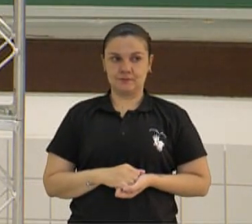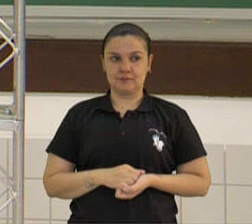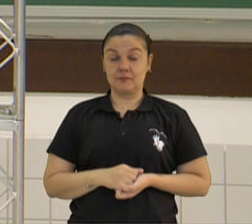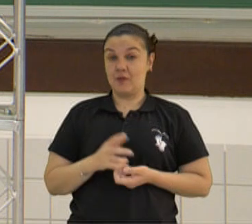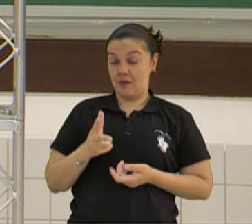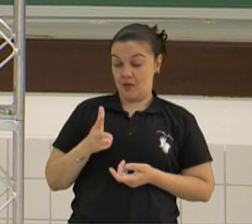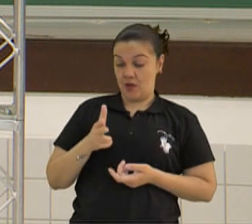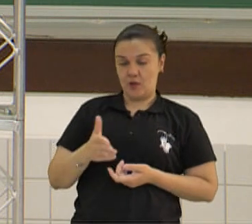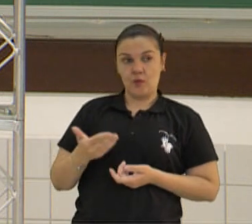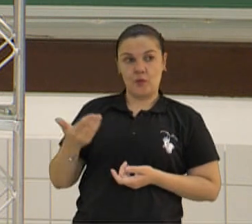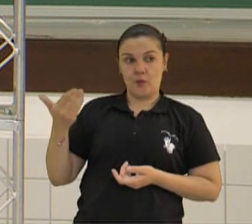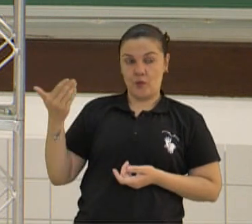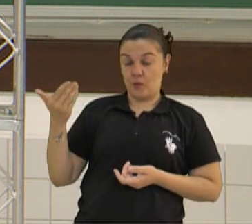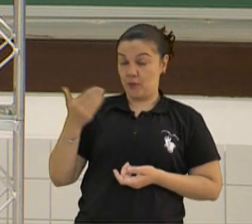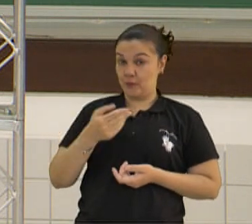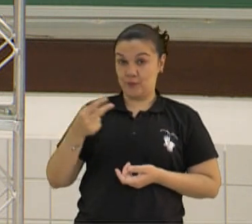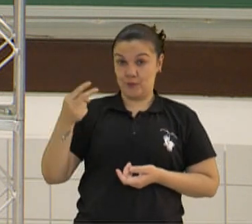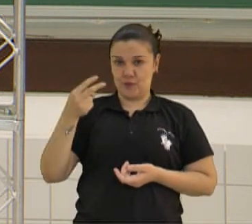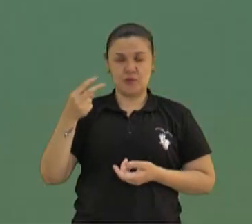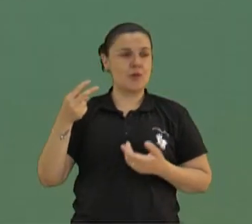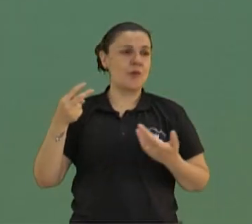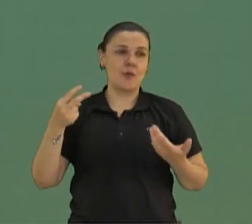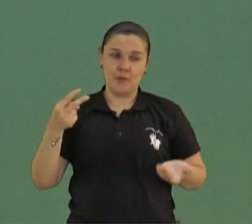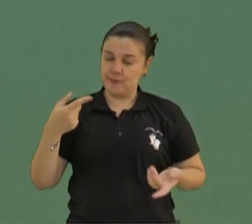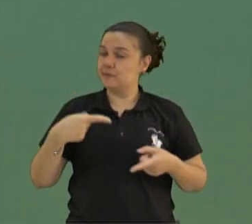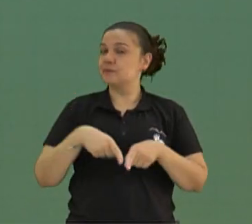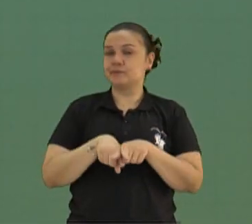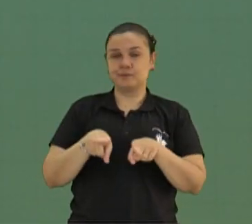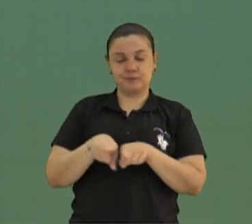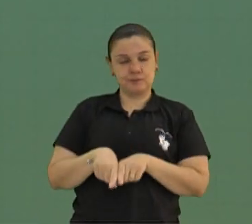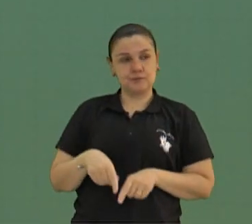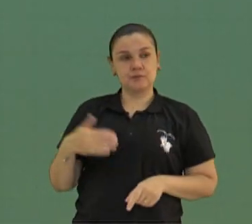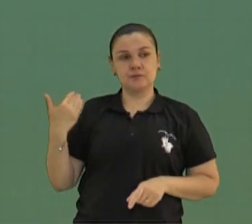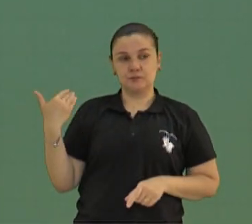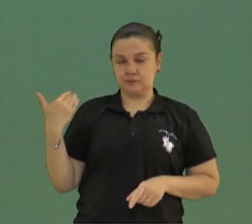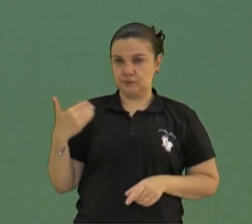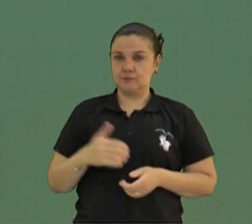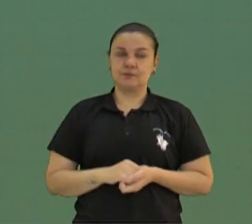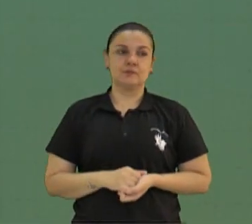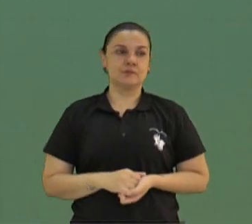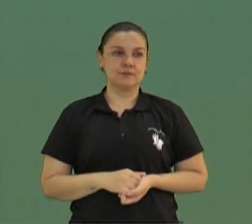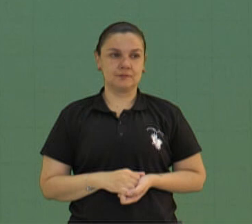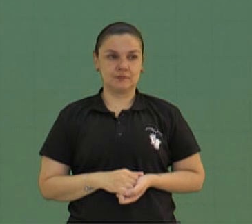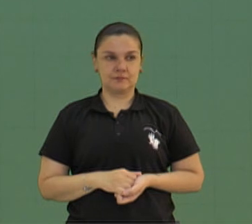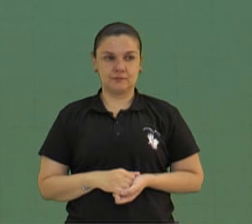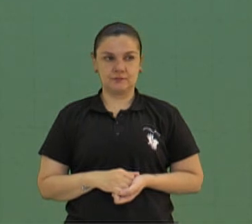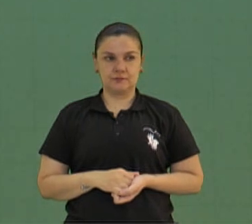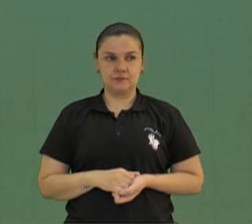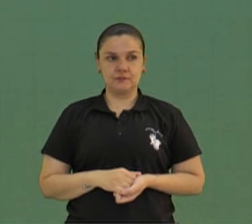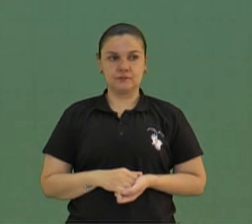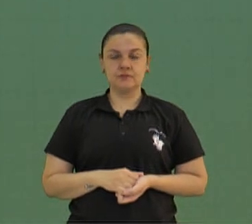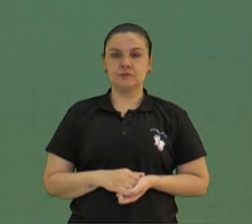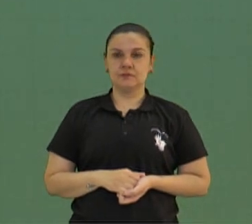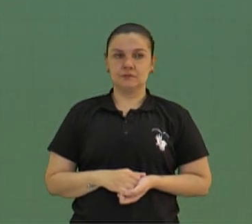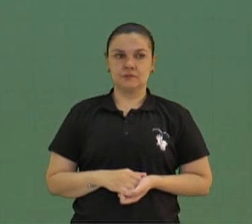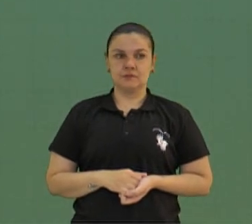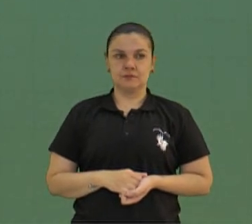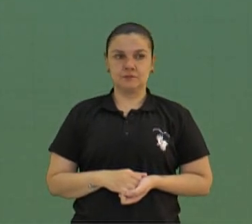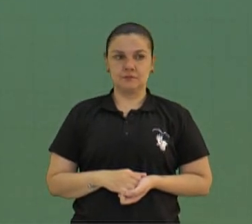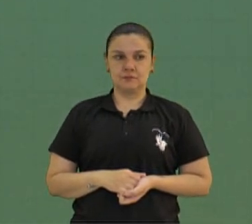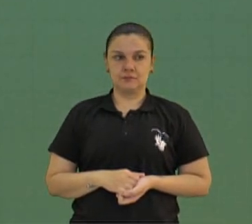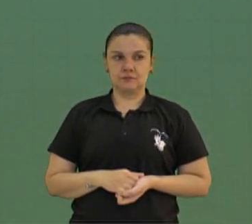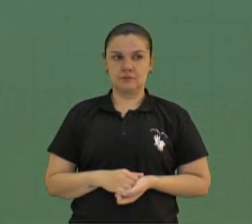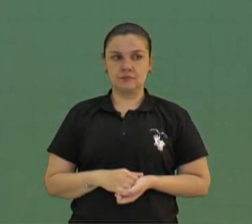Isso é igual ao campo 2, vai ser a constante vezes a corrente 2, dividido por